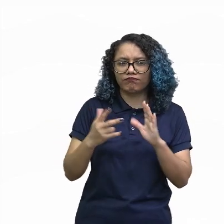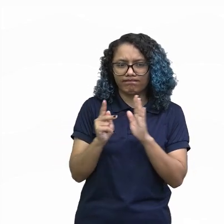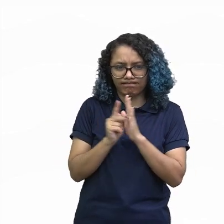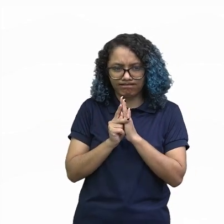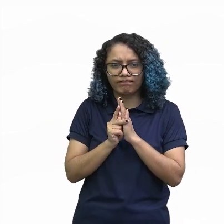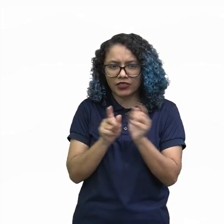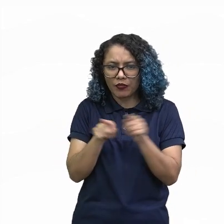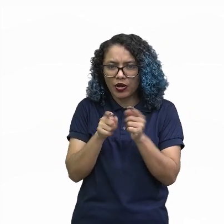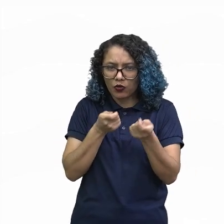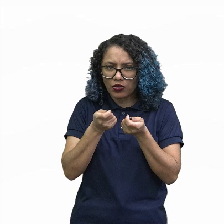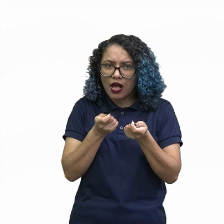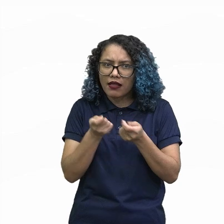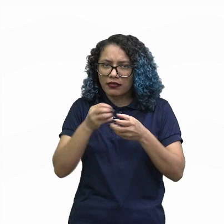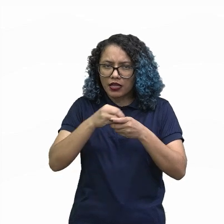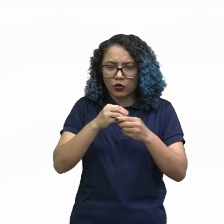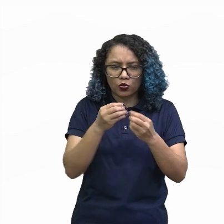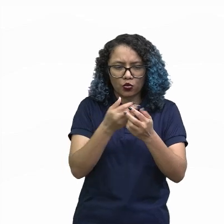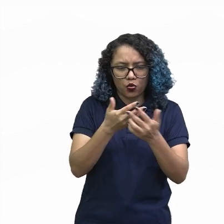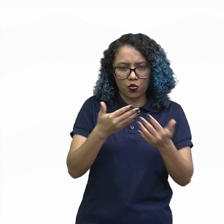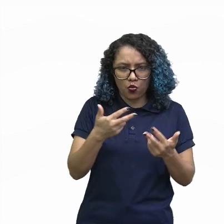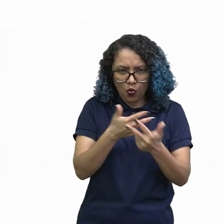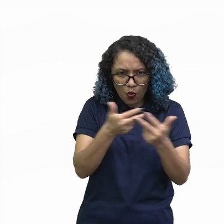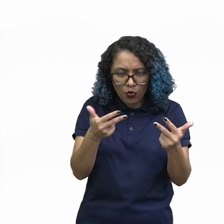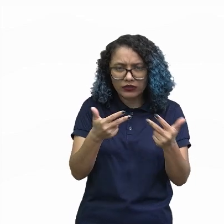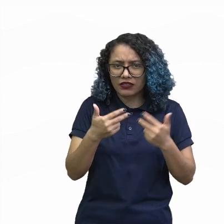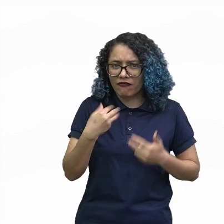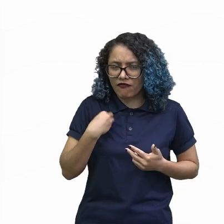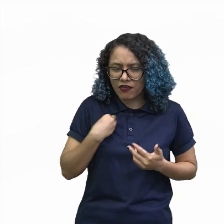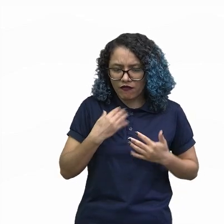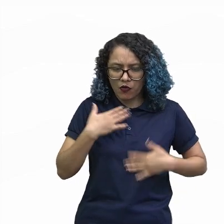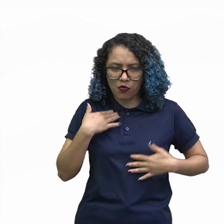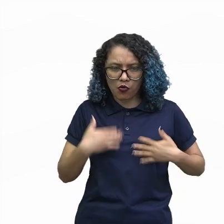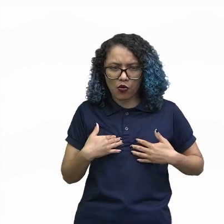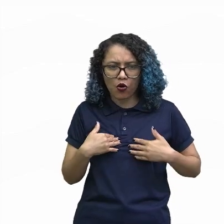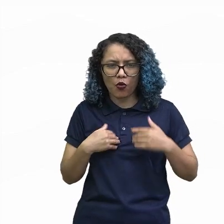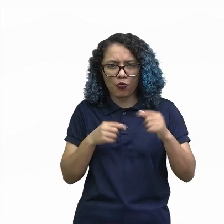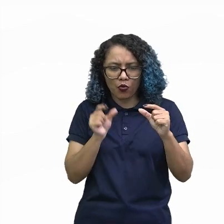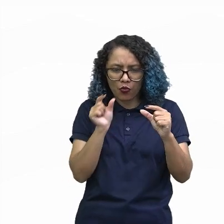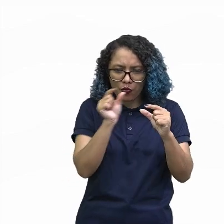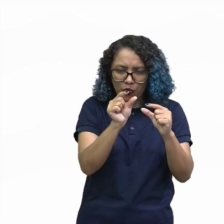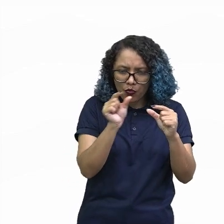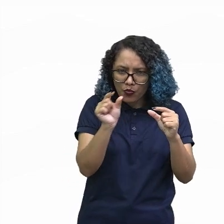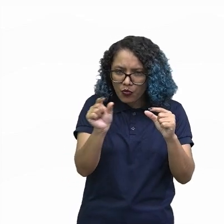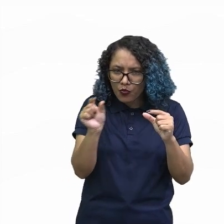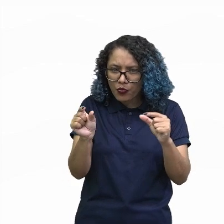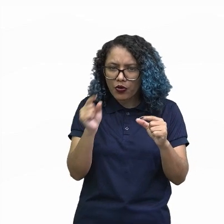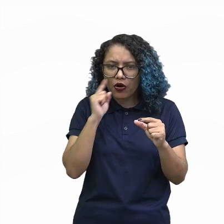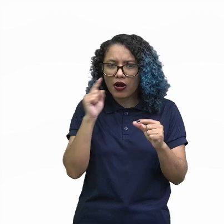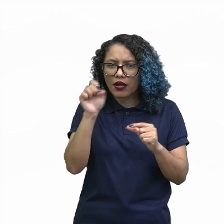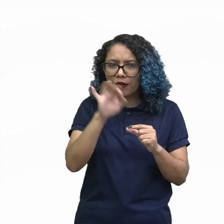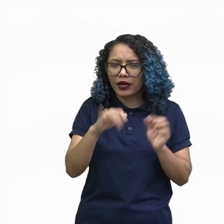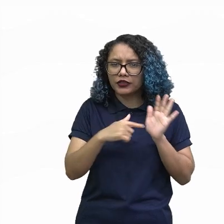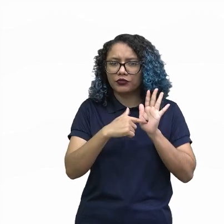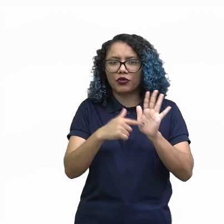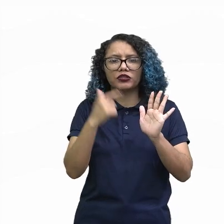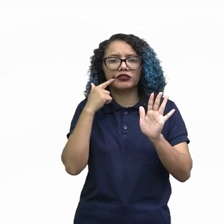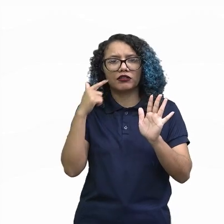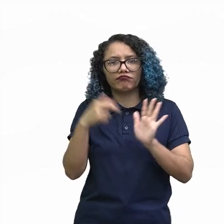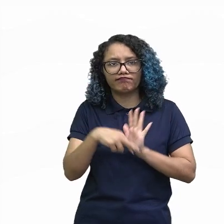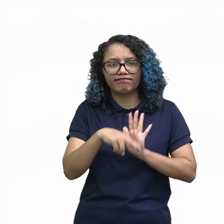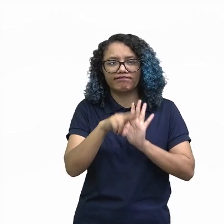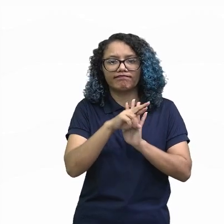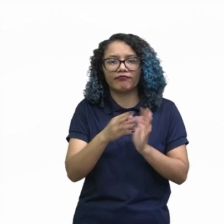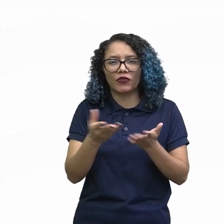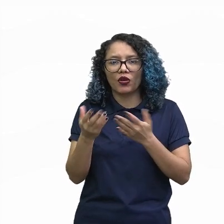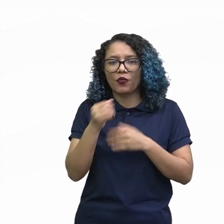e controladas no organismo. Né? Então, a gente observa essa imagem ao lado, bem interessante, né? Uma representação.